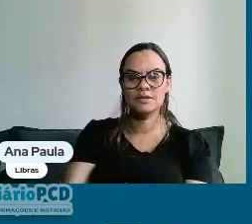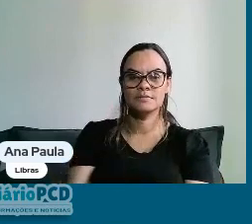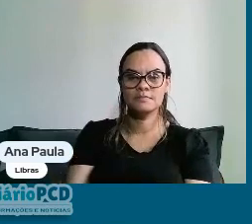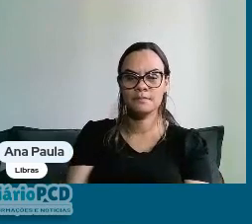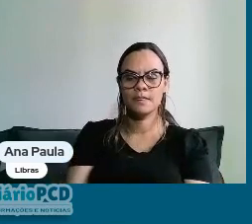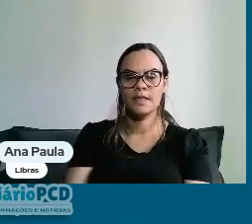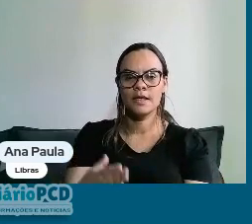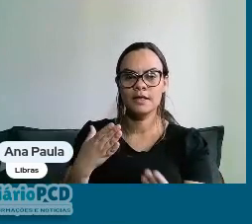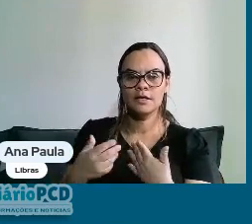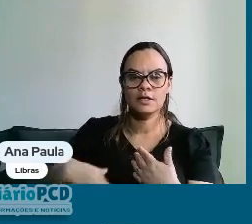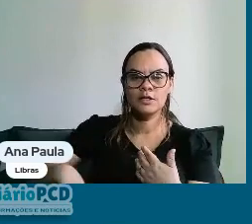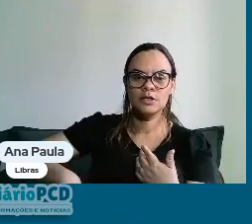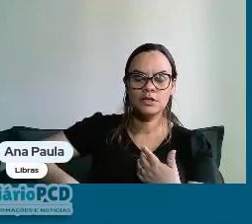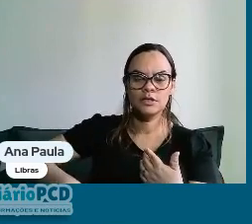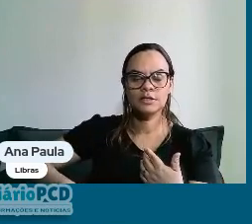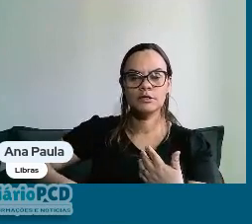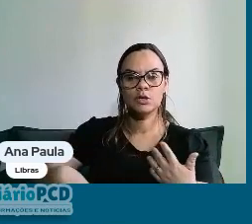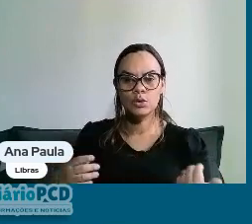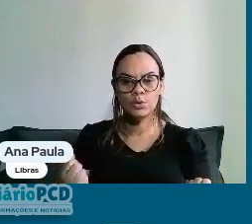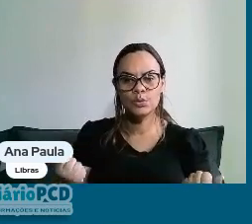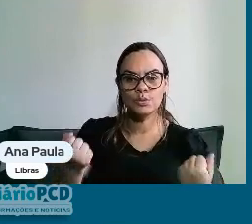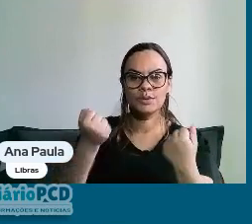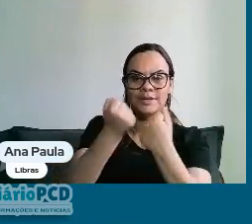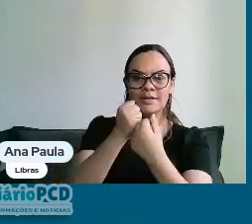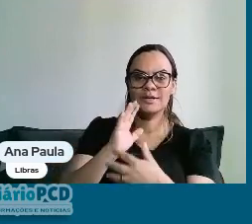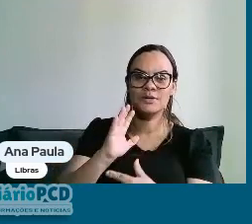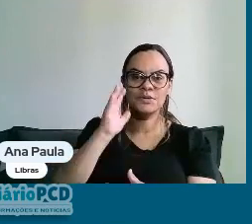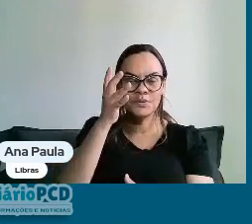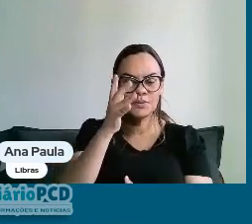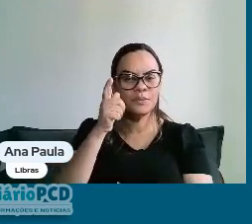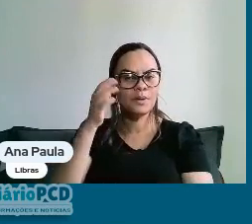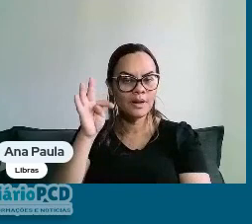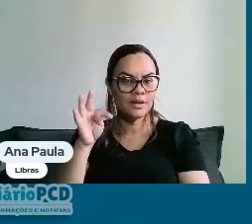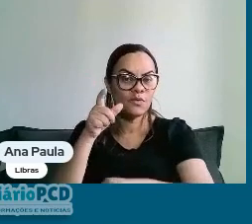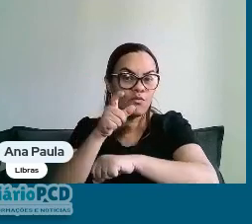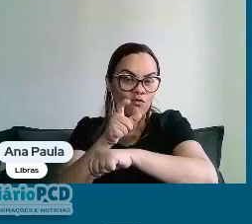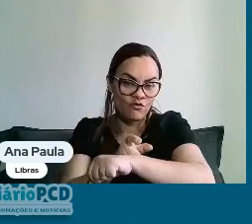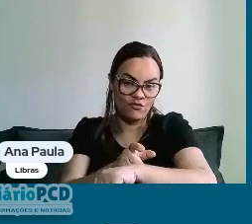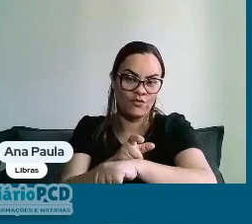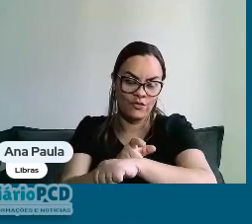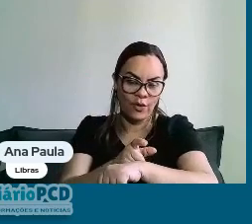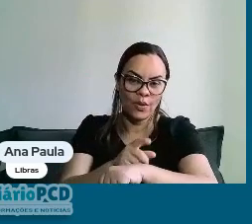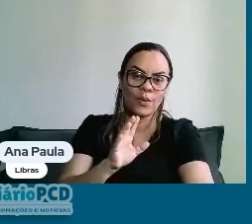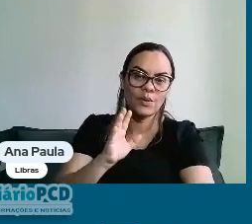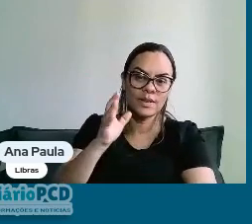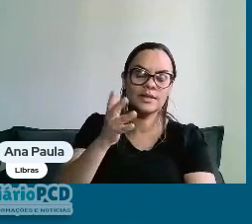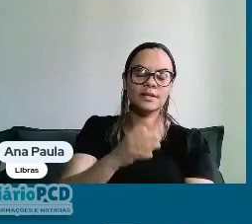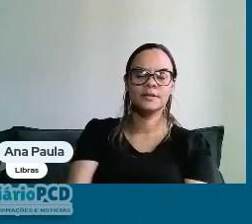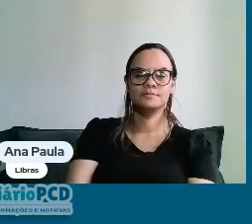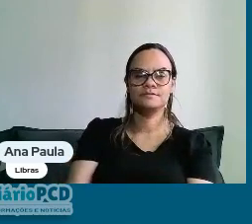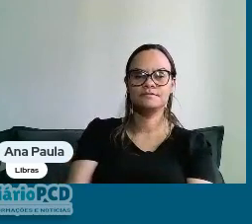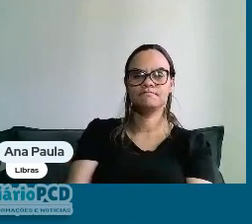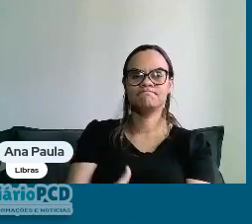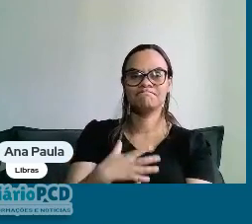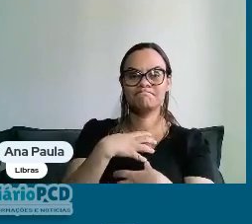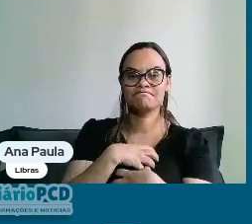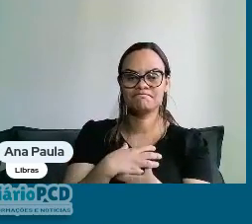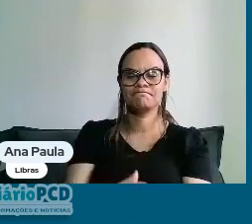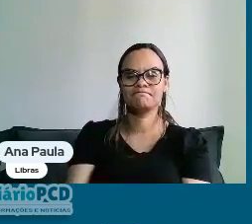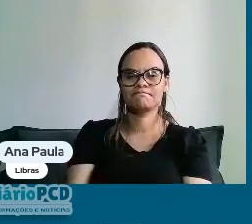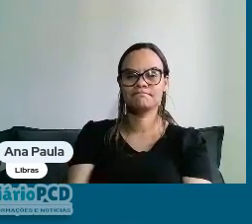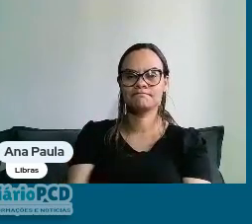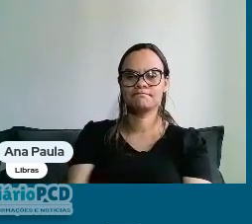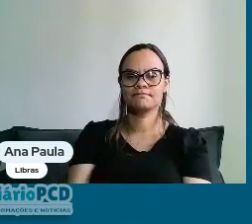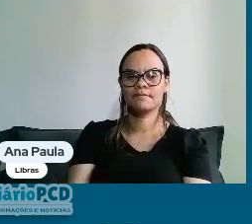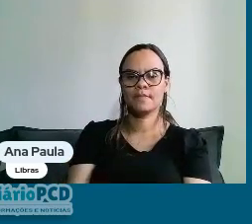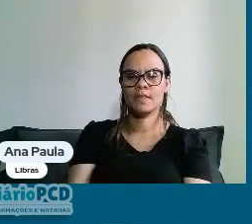de terapia renal substitutiva, que é o que vem acontecendo com o Faustão. Então, no caso do Faustão, ele está numa situação em que,